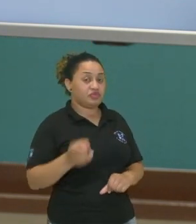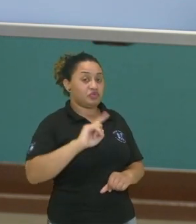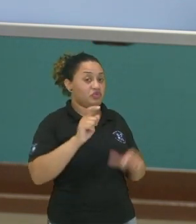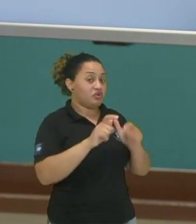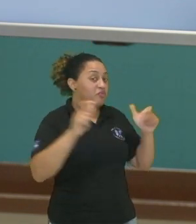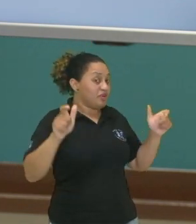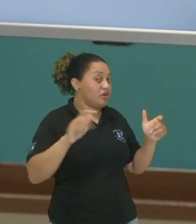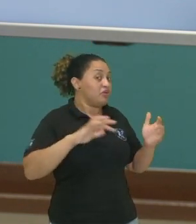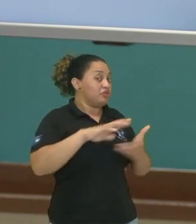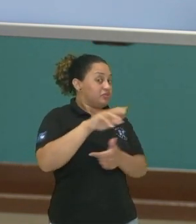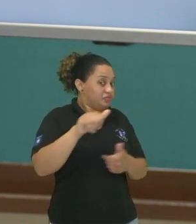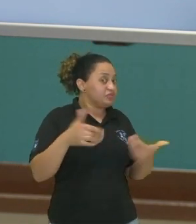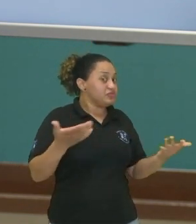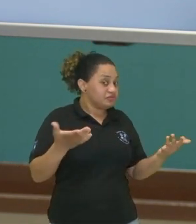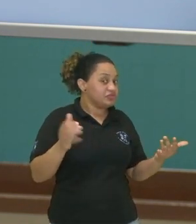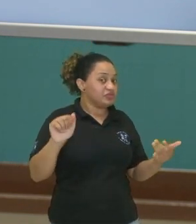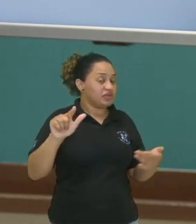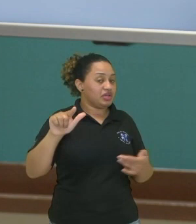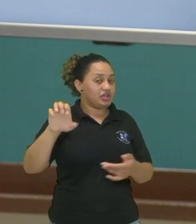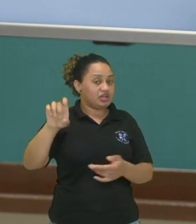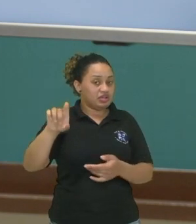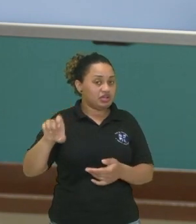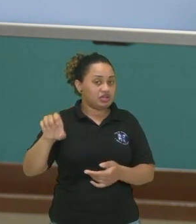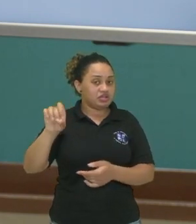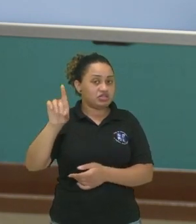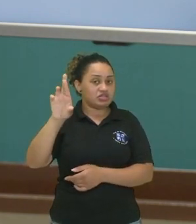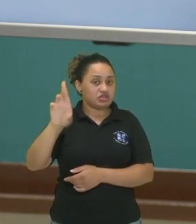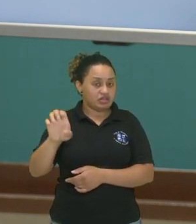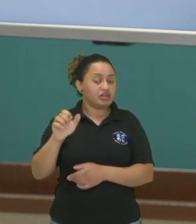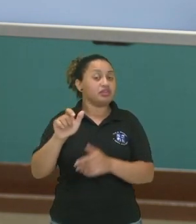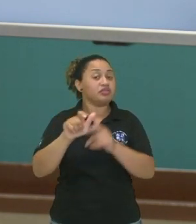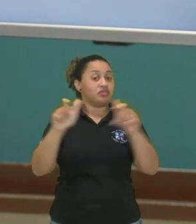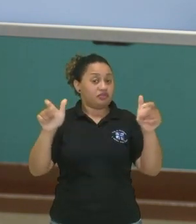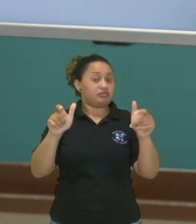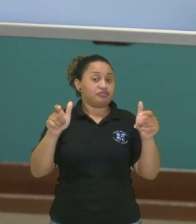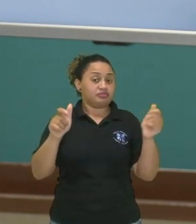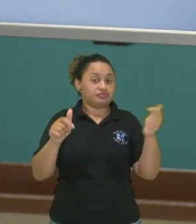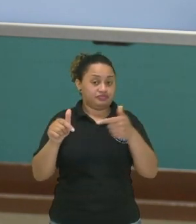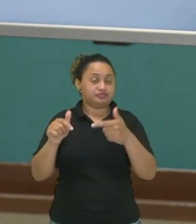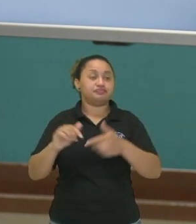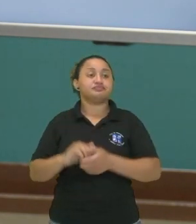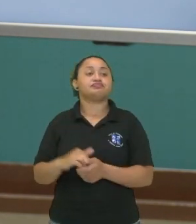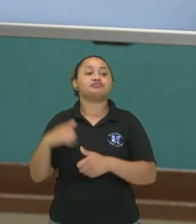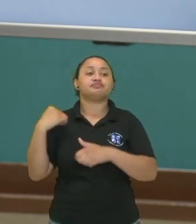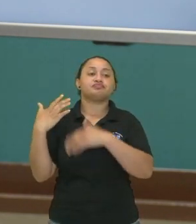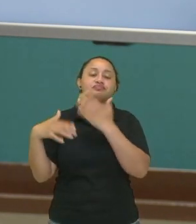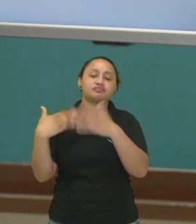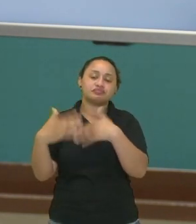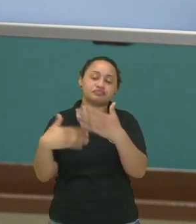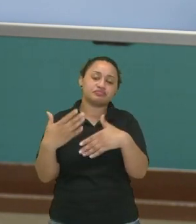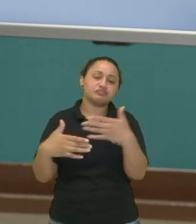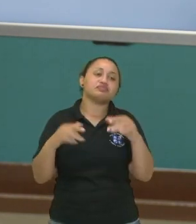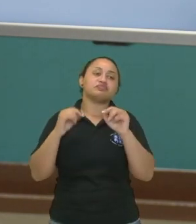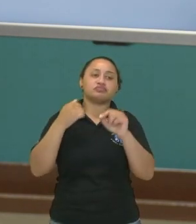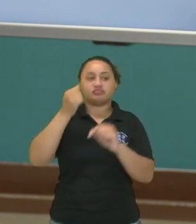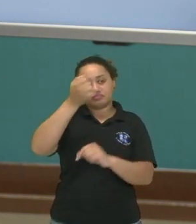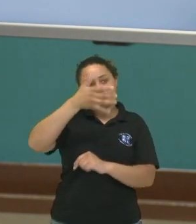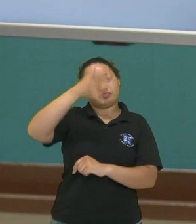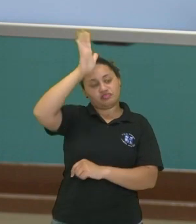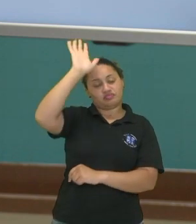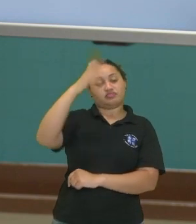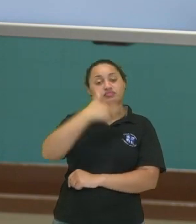mundo, não. Até o do Alexandre o Grande foi maior. Olha lá, com o passar do tempo, a Roma